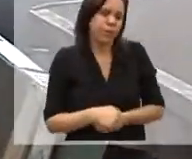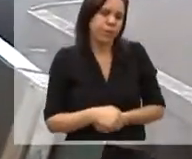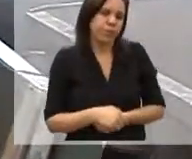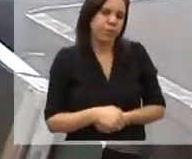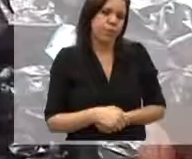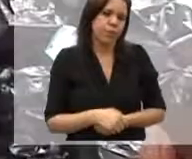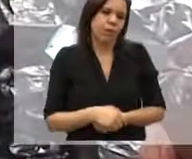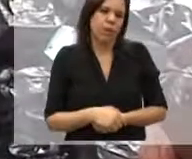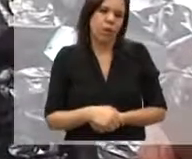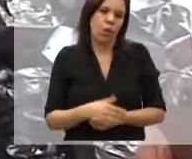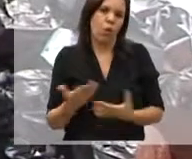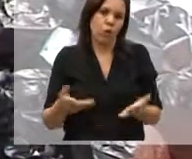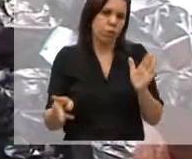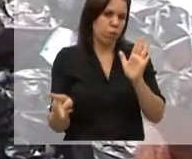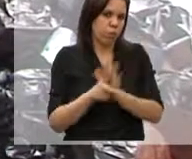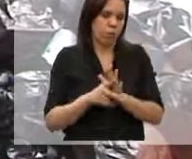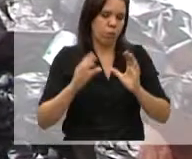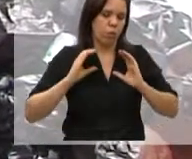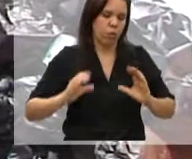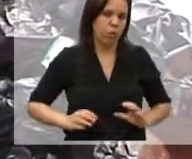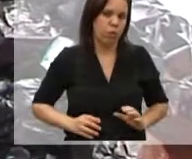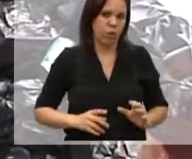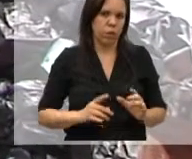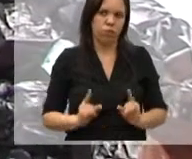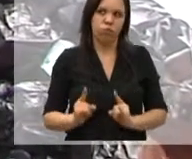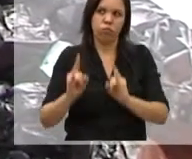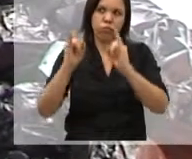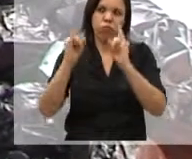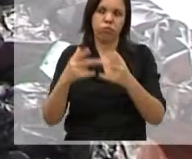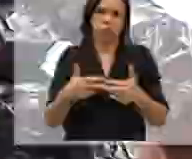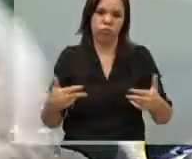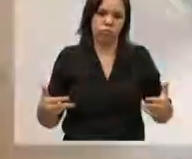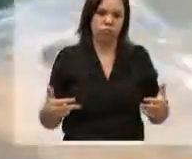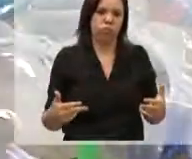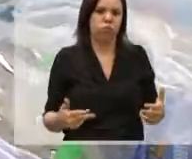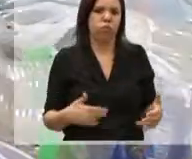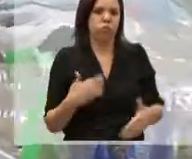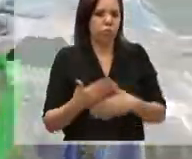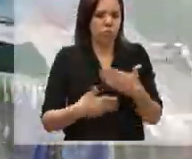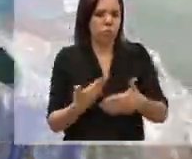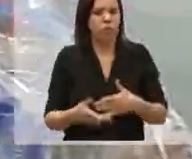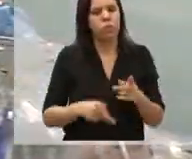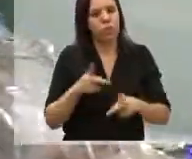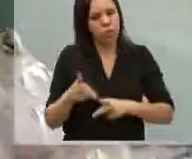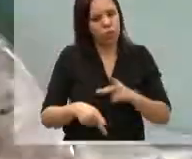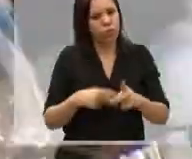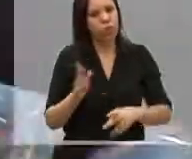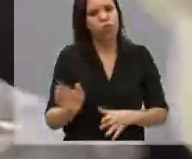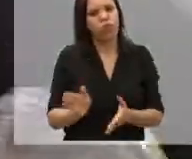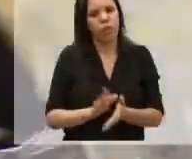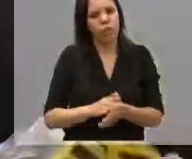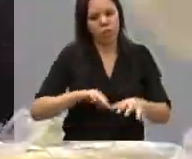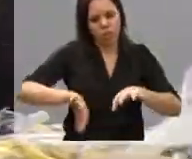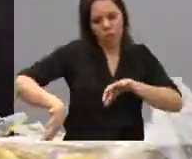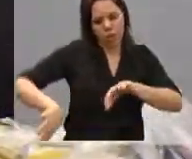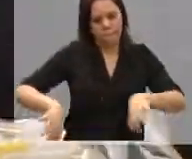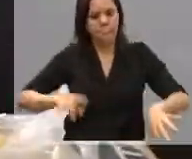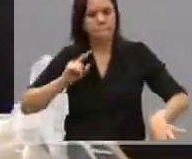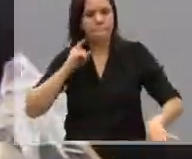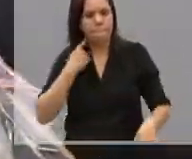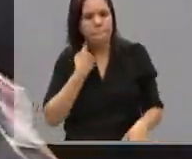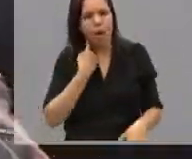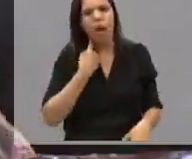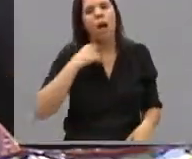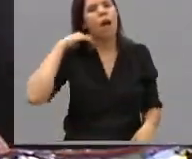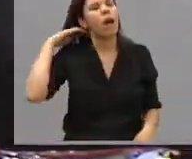que hoje o próprio comportamento nos prédios, nos edifícios e no dia a dia já faz com que as pessoas separem o lixo aqui,